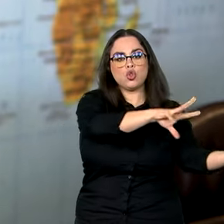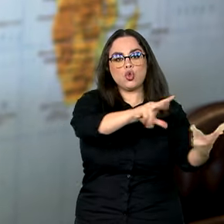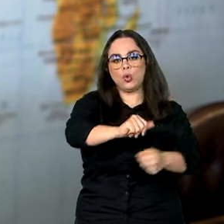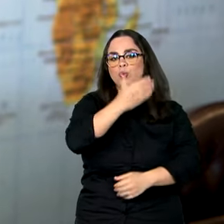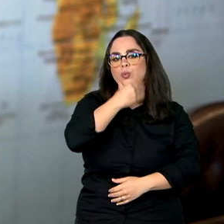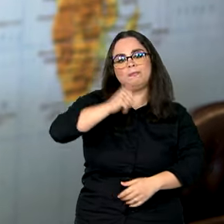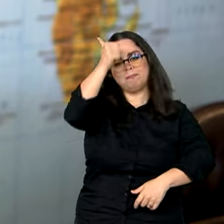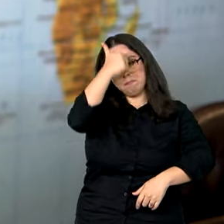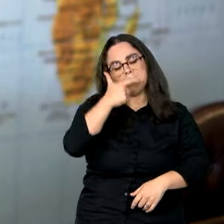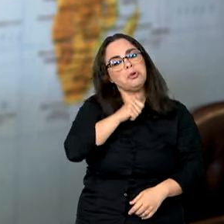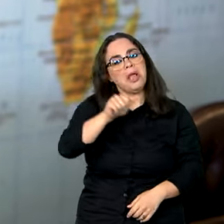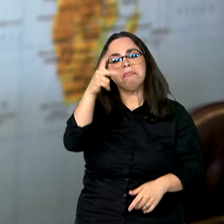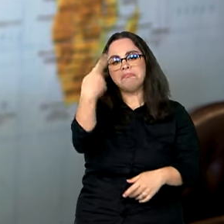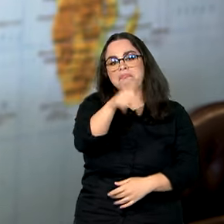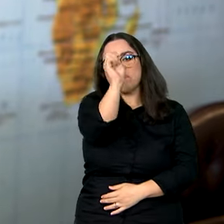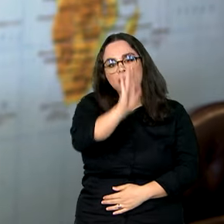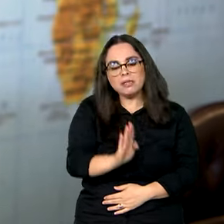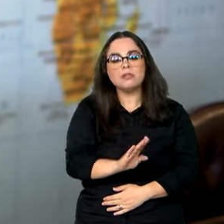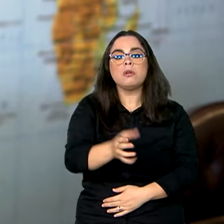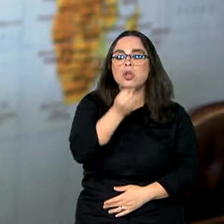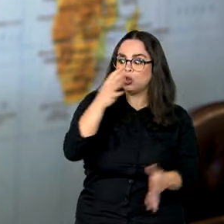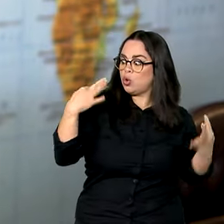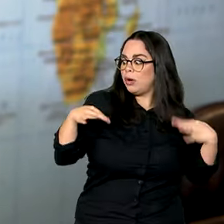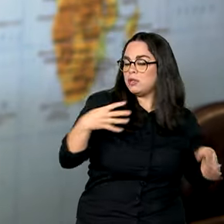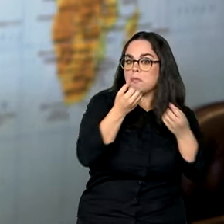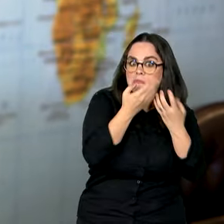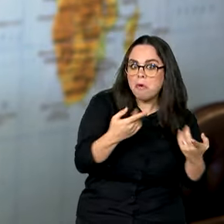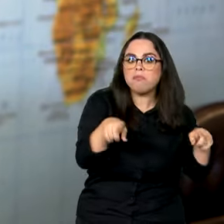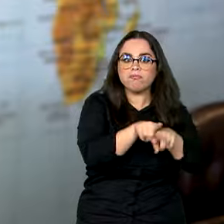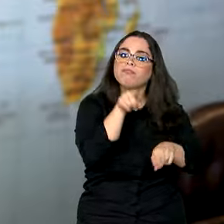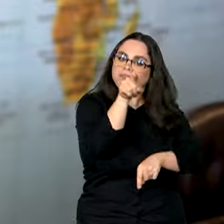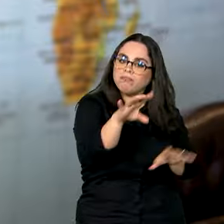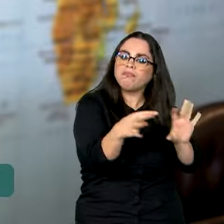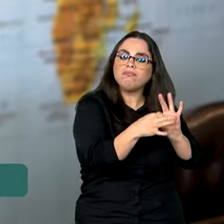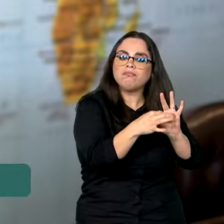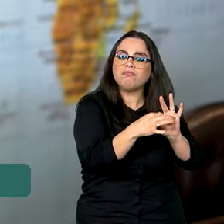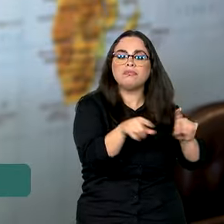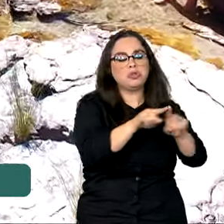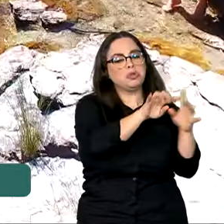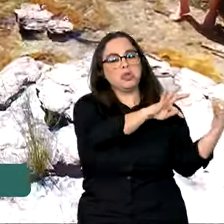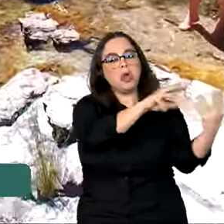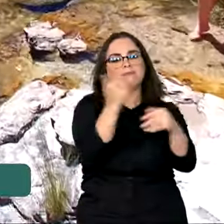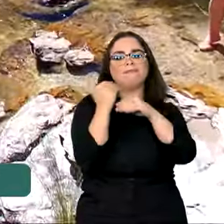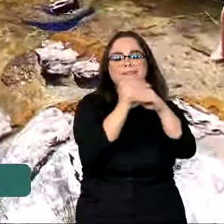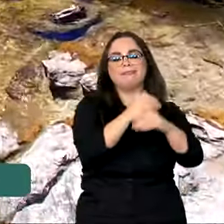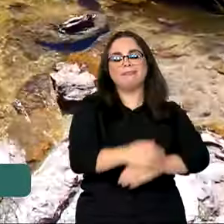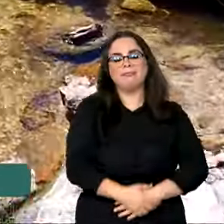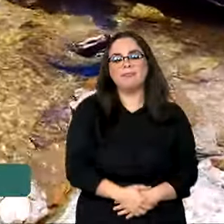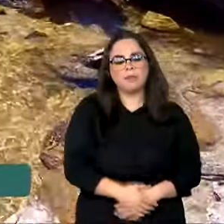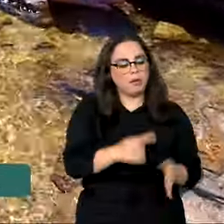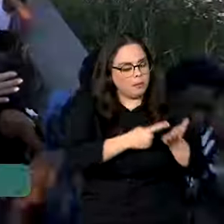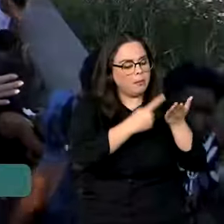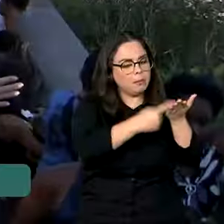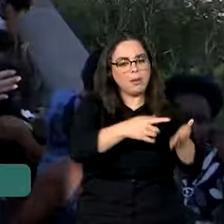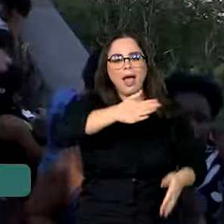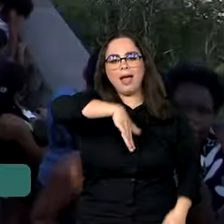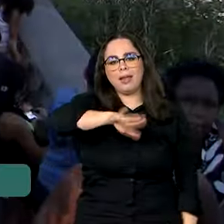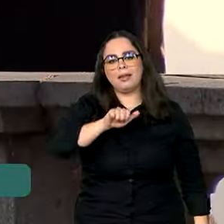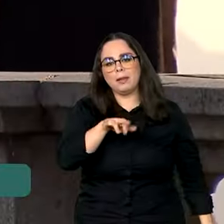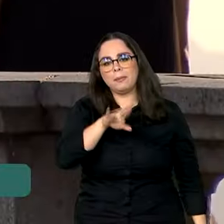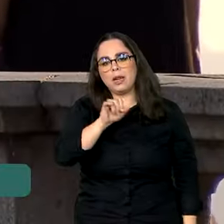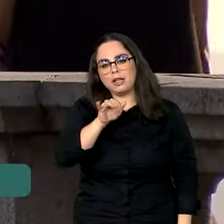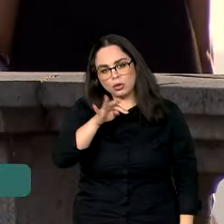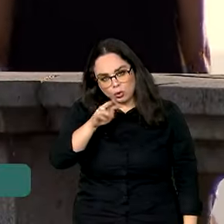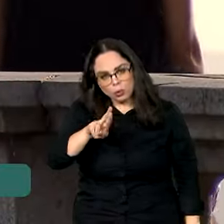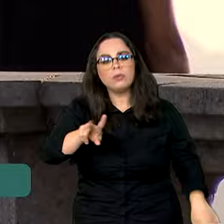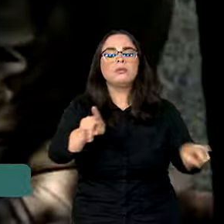É bom para o turismo, é bom para o Brasil, é bom para você e é bom para todo mundo. Um acordo entre a Embratur e o